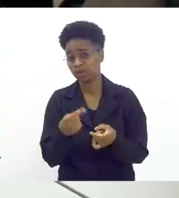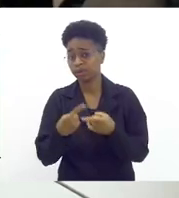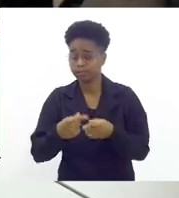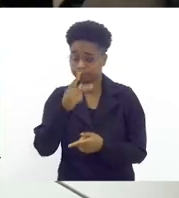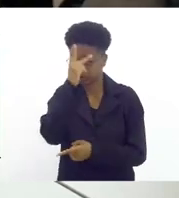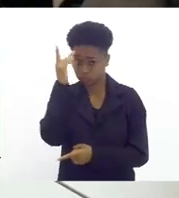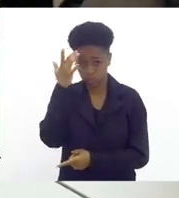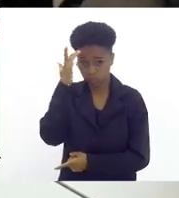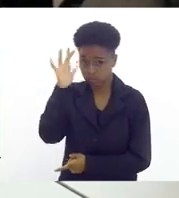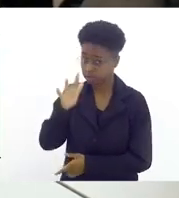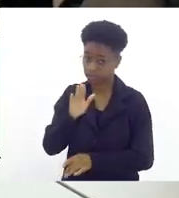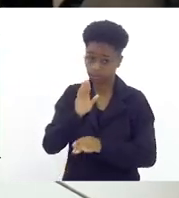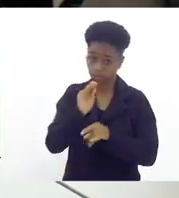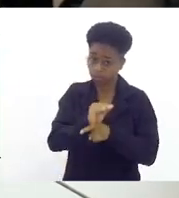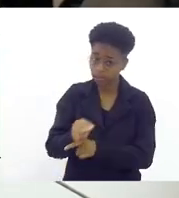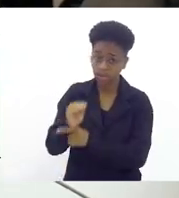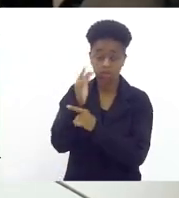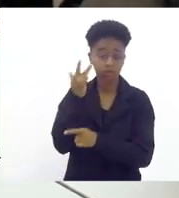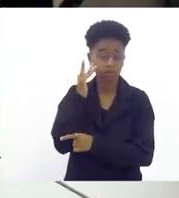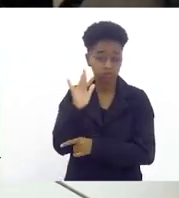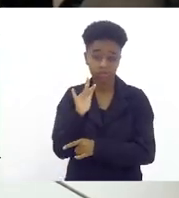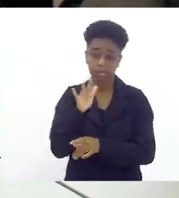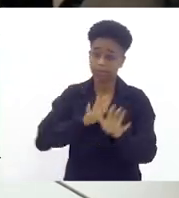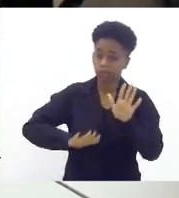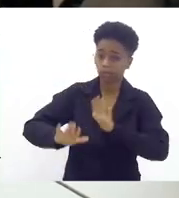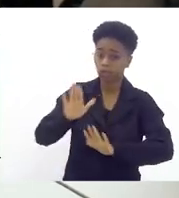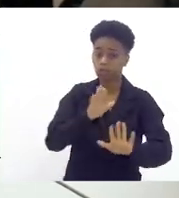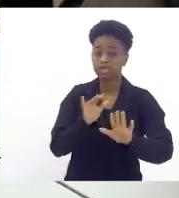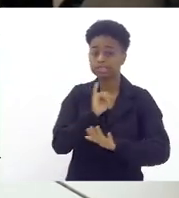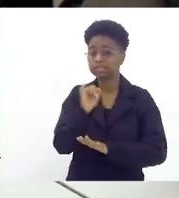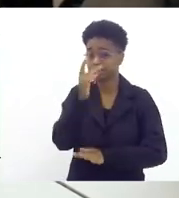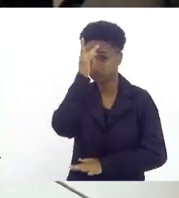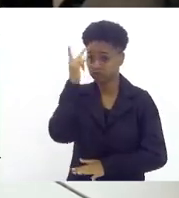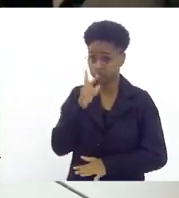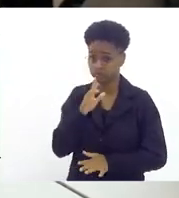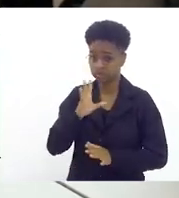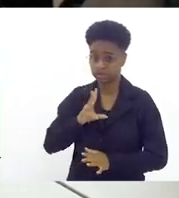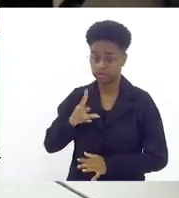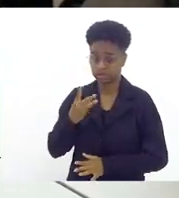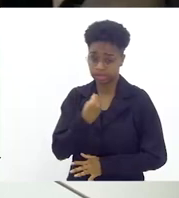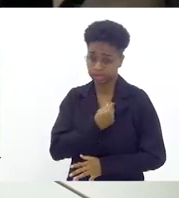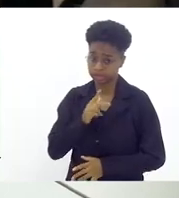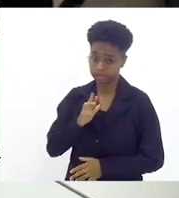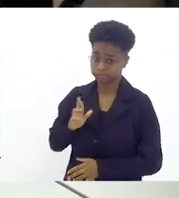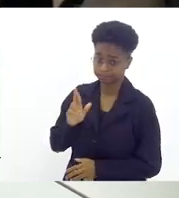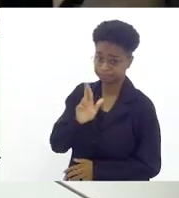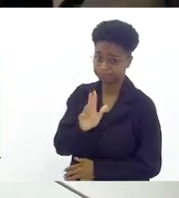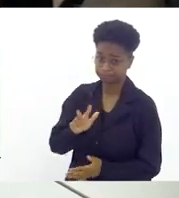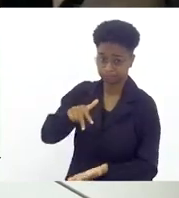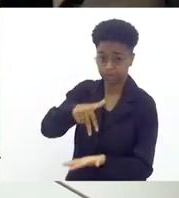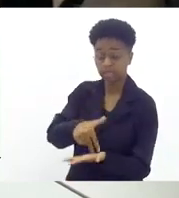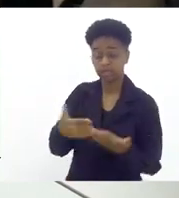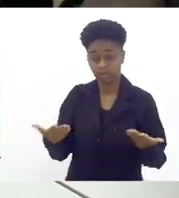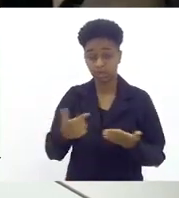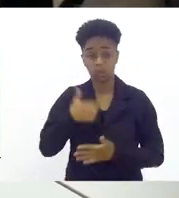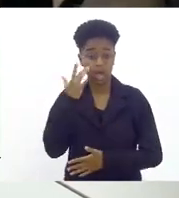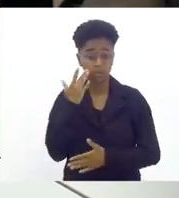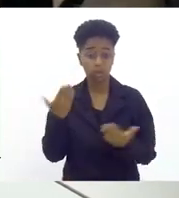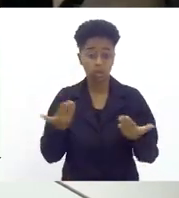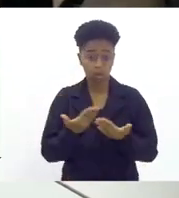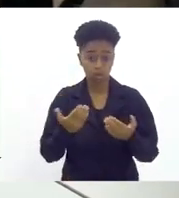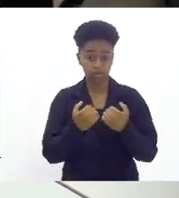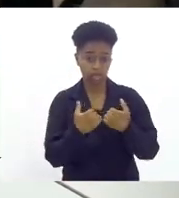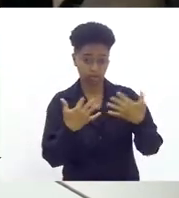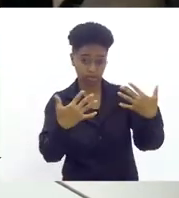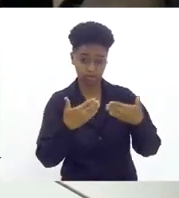não sabem ter um cuidado, um respaldo de quando botam pessoas trans na frente, né? E aí eu acho que essa audiência mostra muito isso, né? Uma audiência